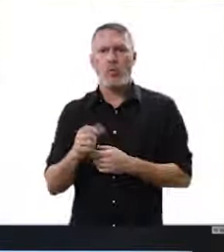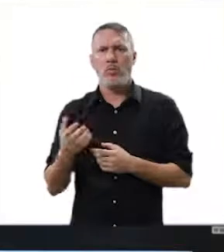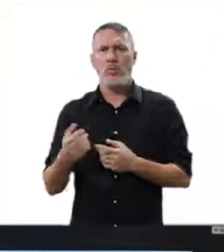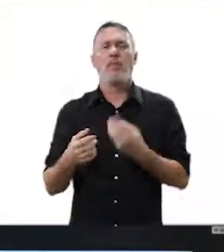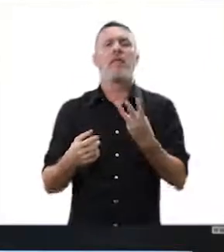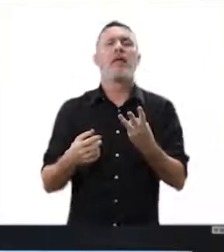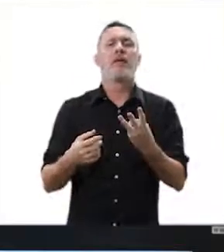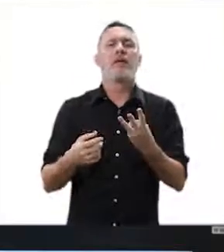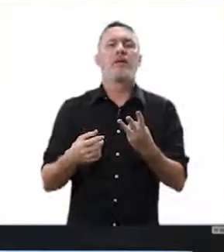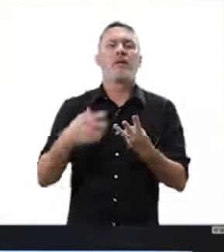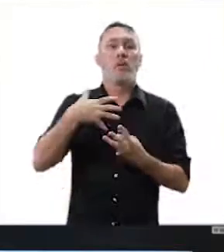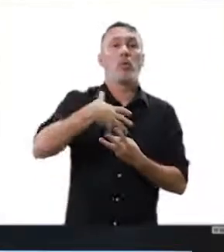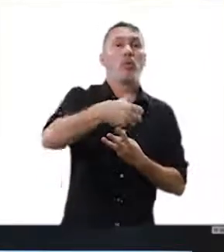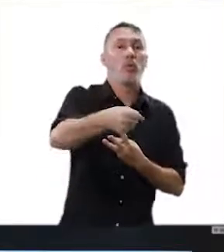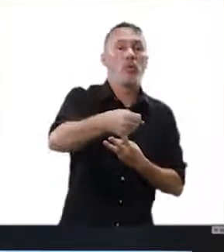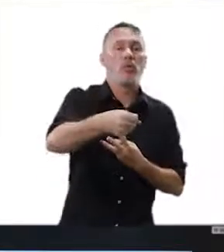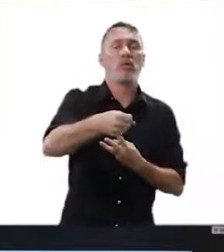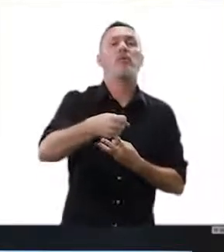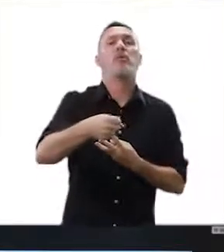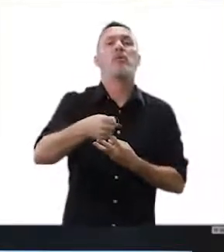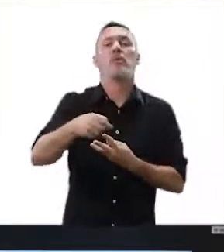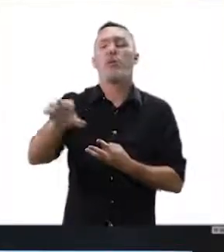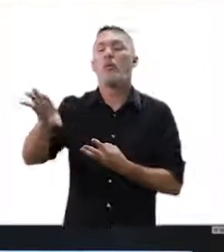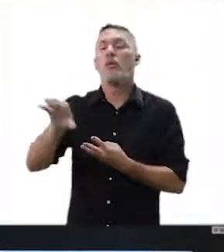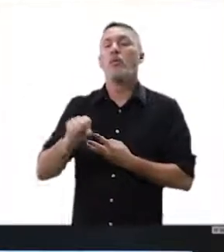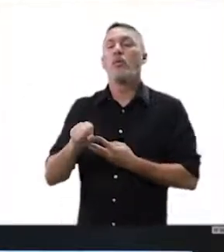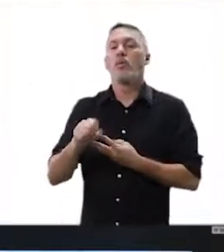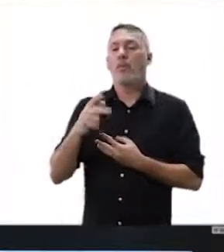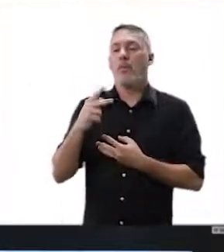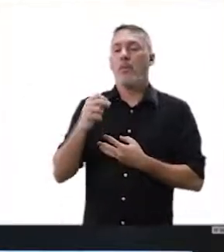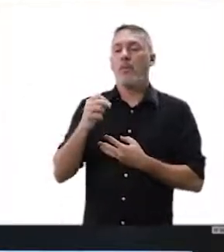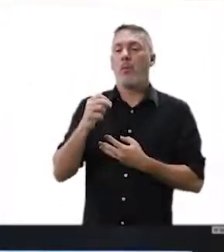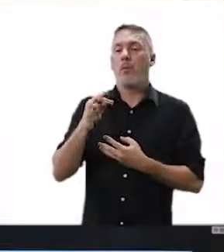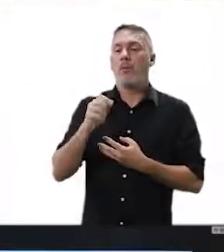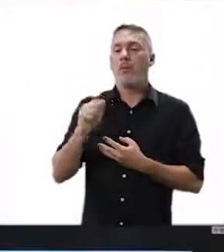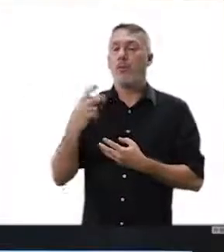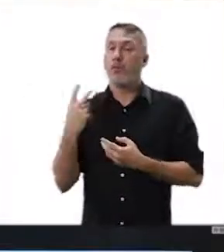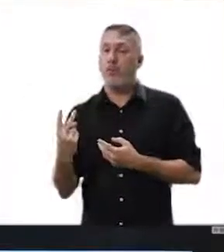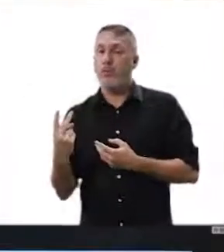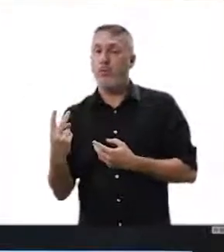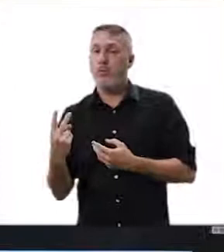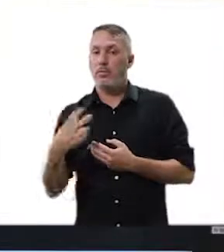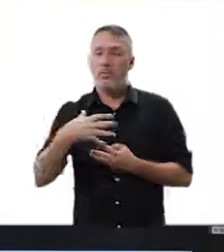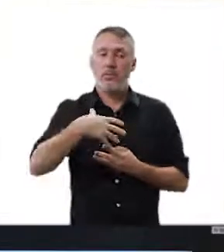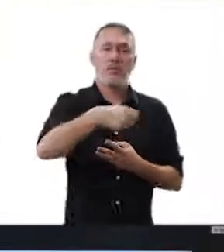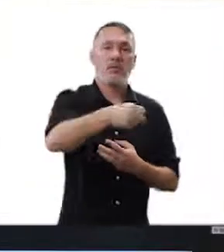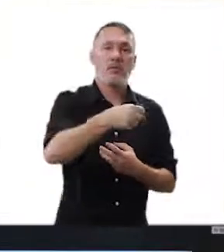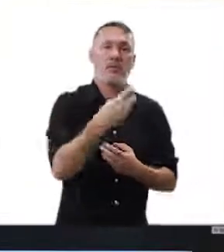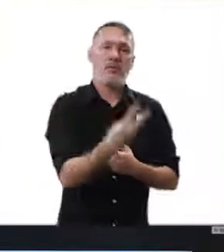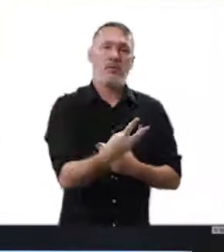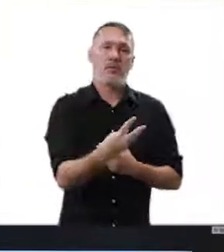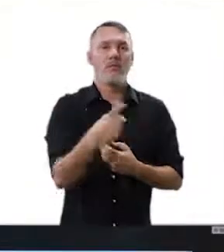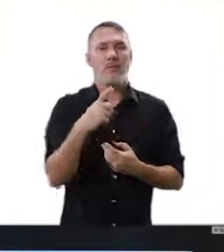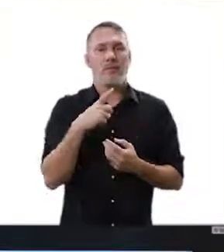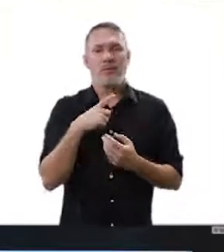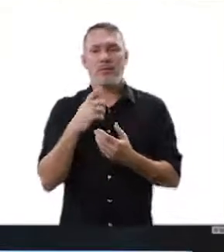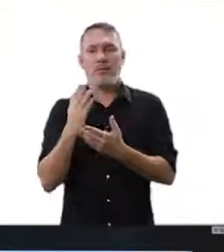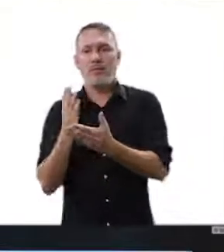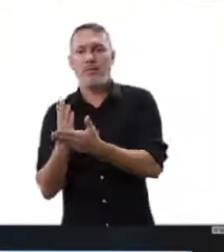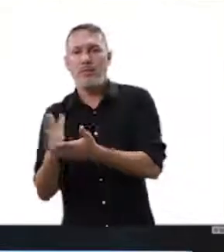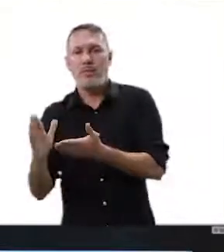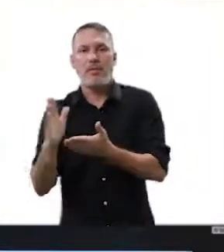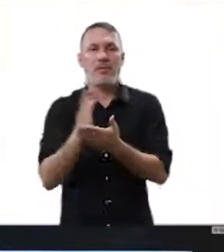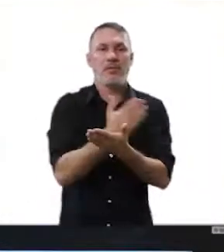corpo, como a passagem por um neurônio, dos impulsos nervosos. Logo em seguida que isso acontece, passou o